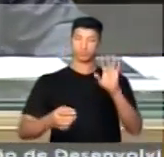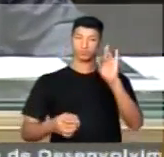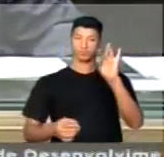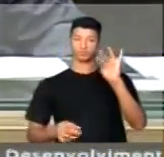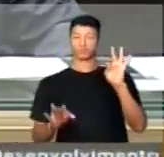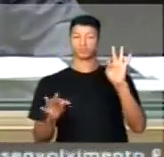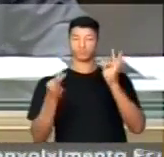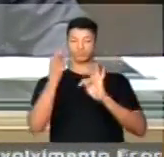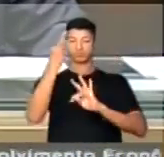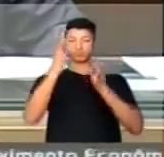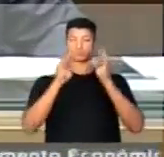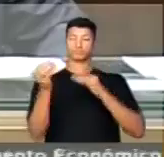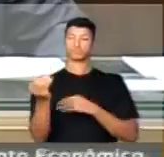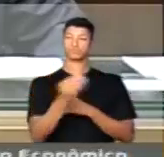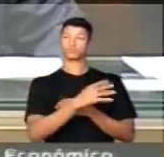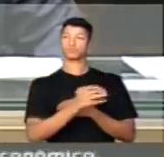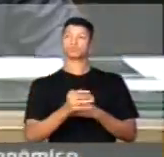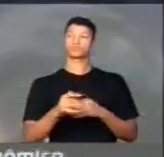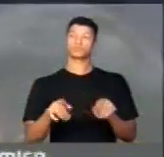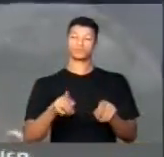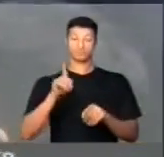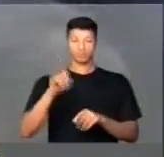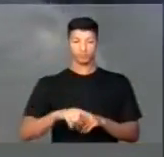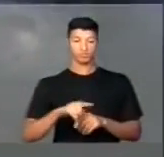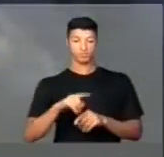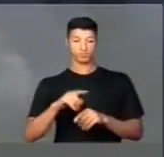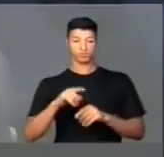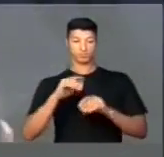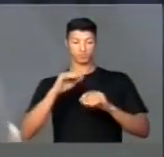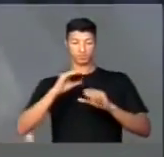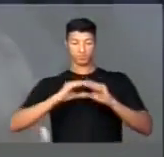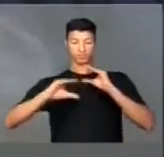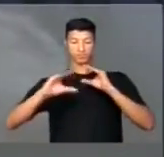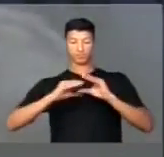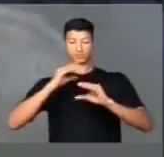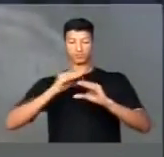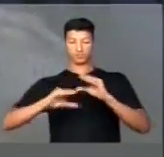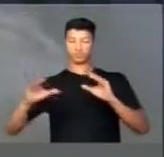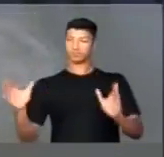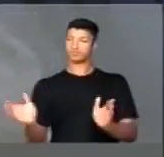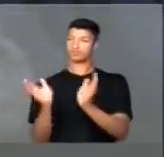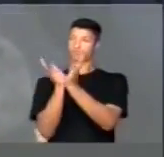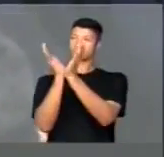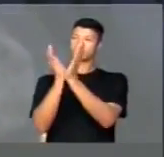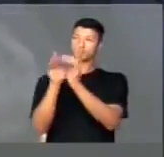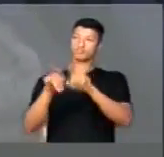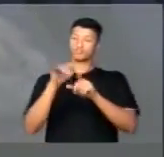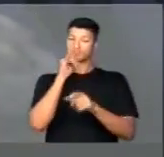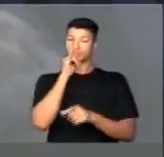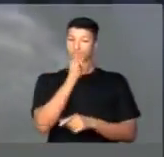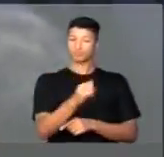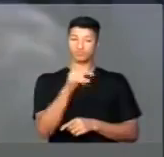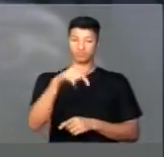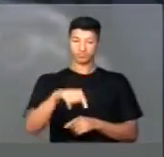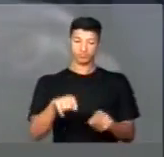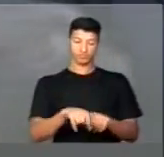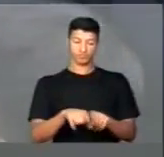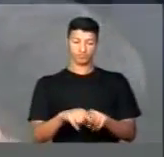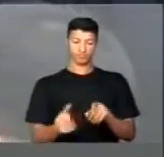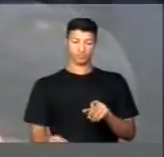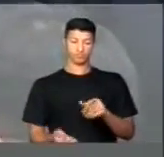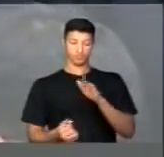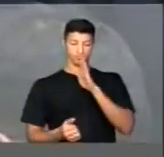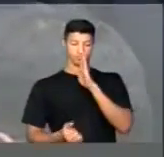Ciência, Tecnologia, Inovação e Comunicações, e também denunciando aqui